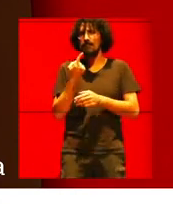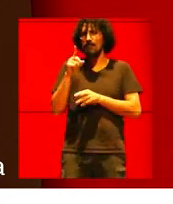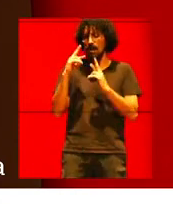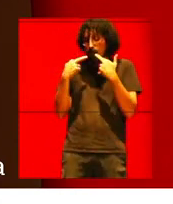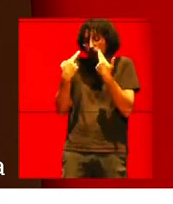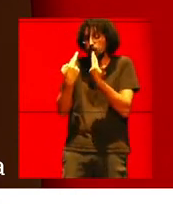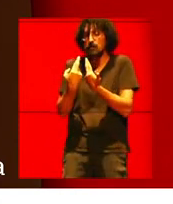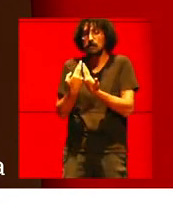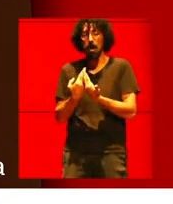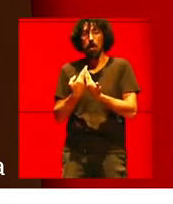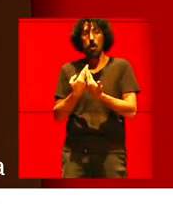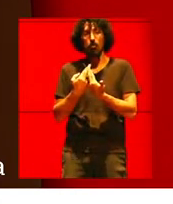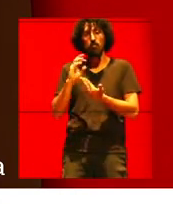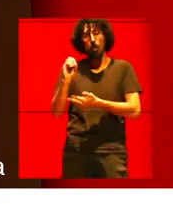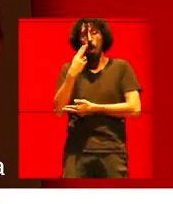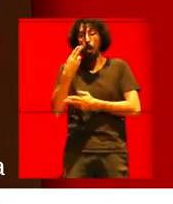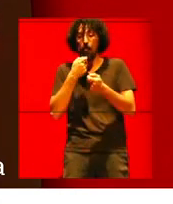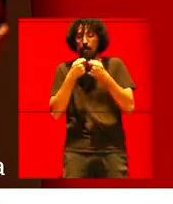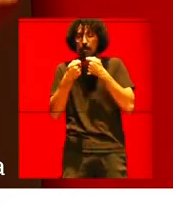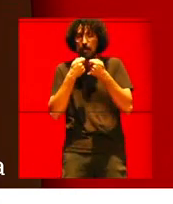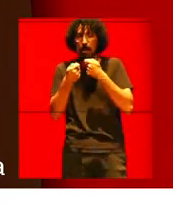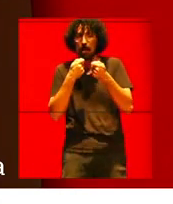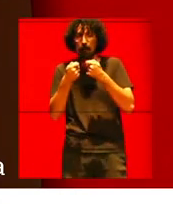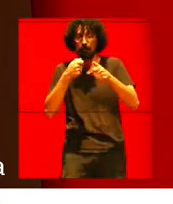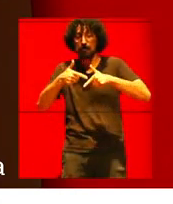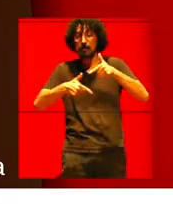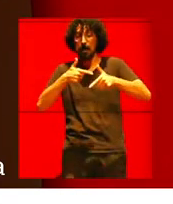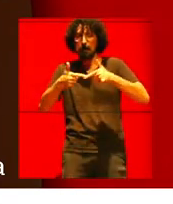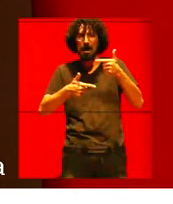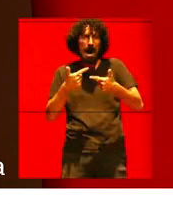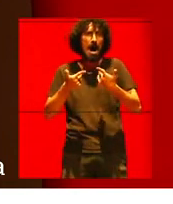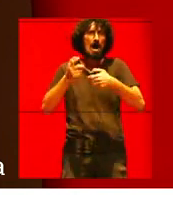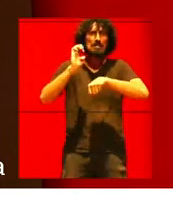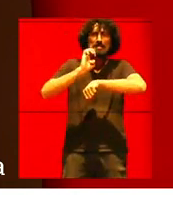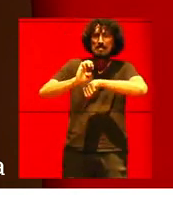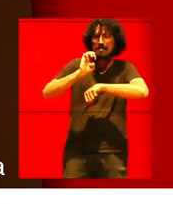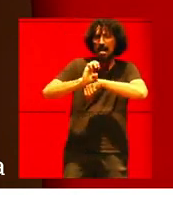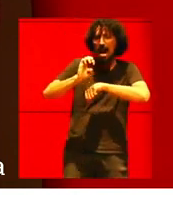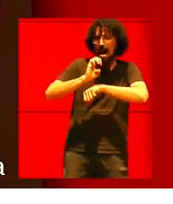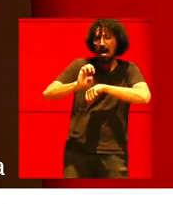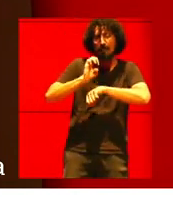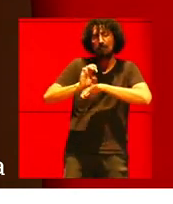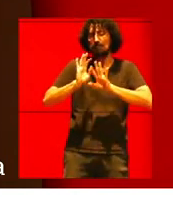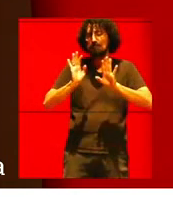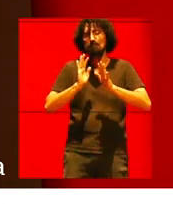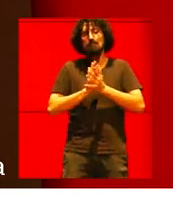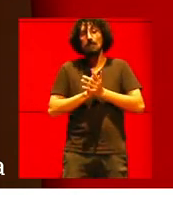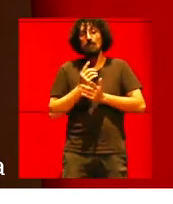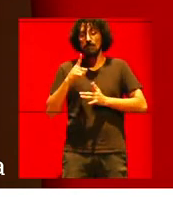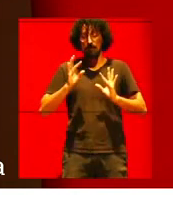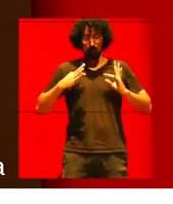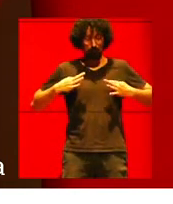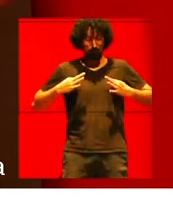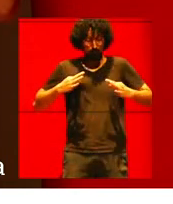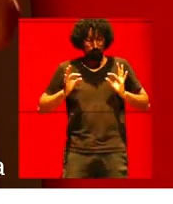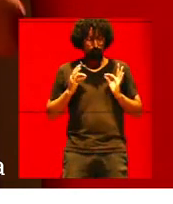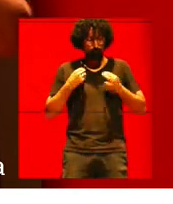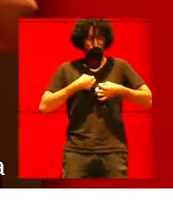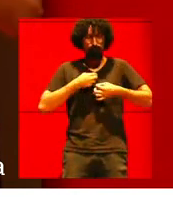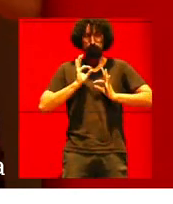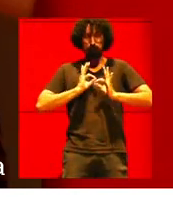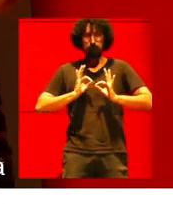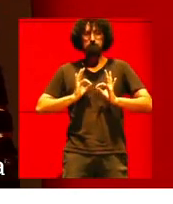reunião ou você vai para uma entrevista lá, um estágio lá do tribunal, você vai todo arrumado e lá